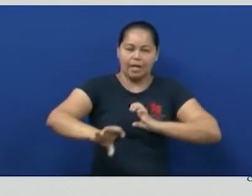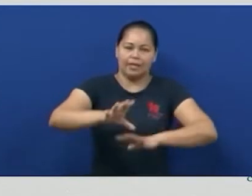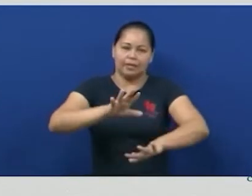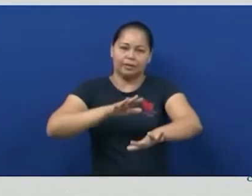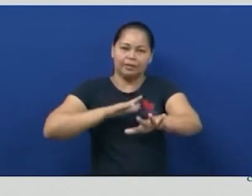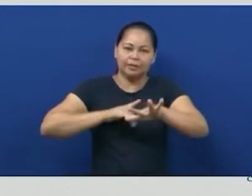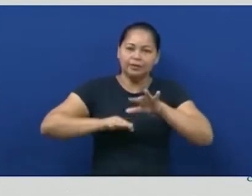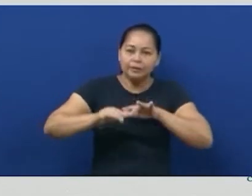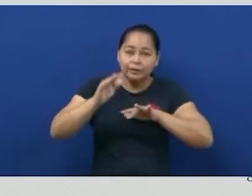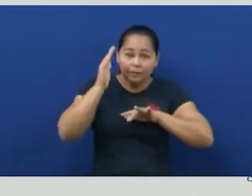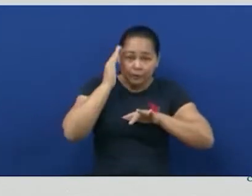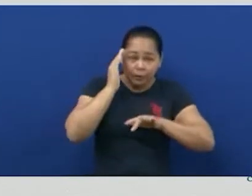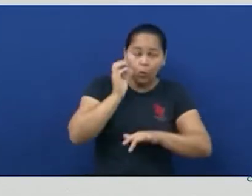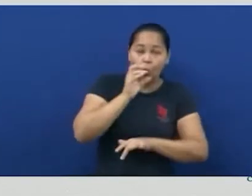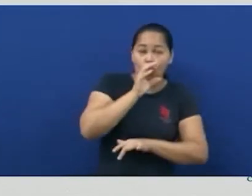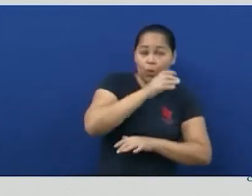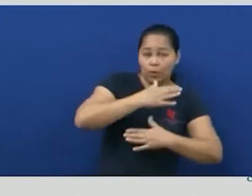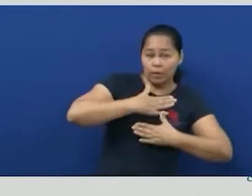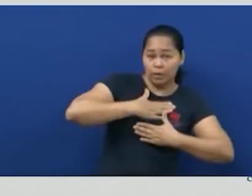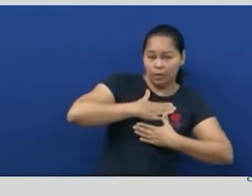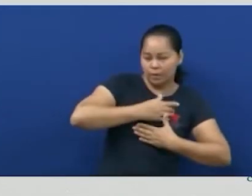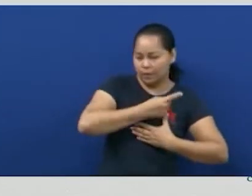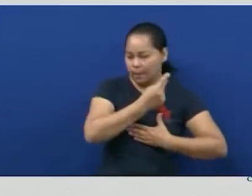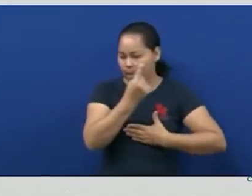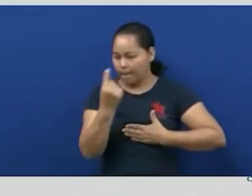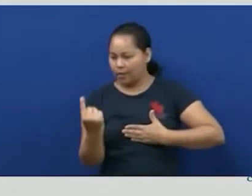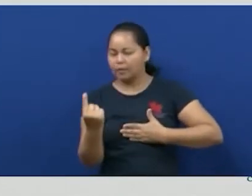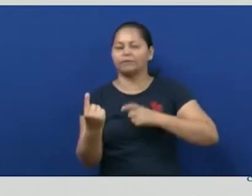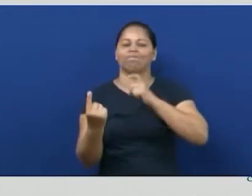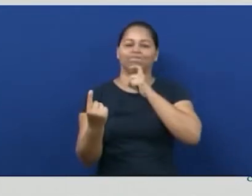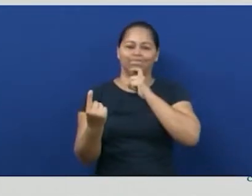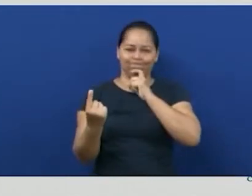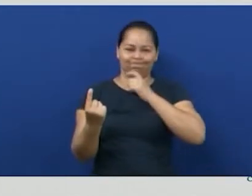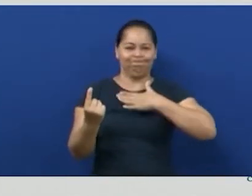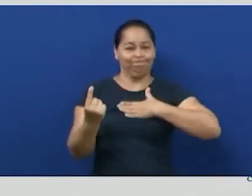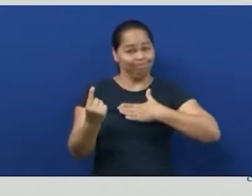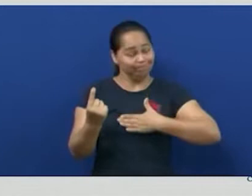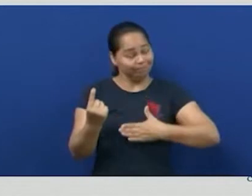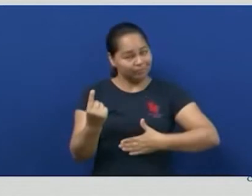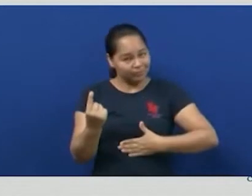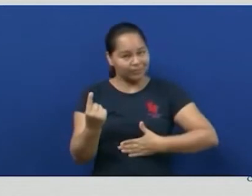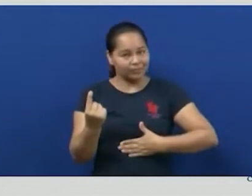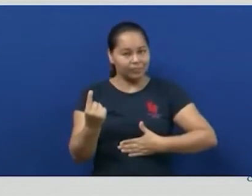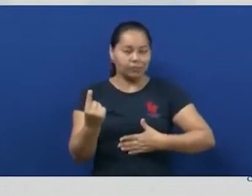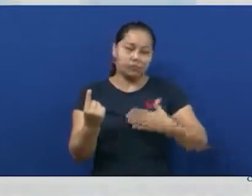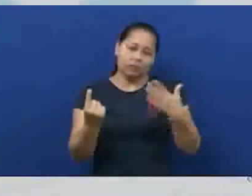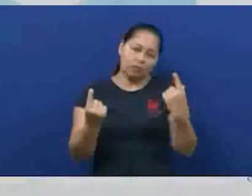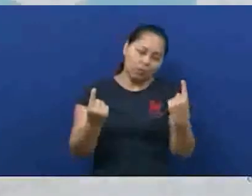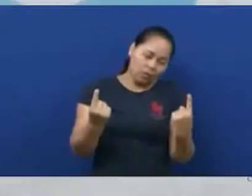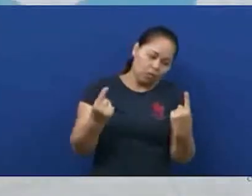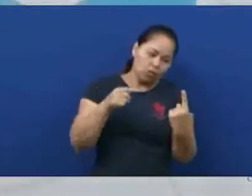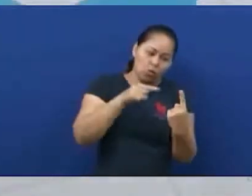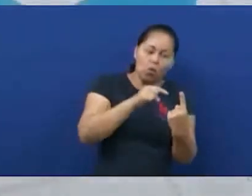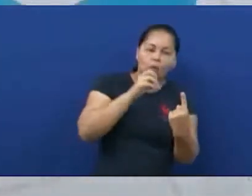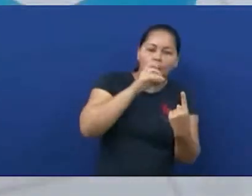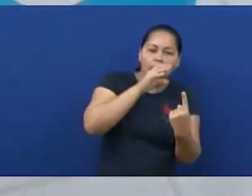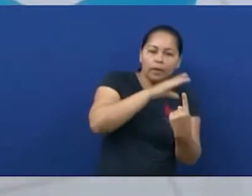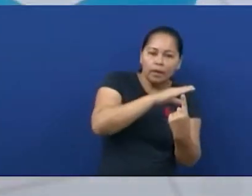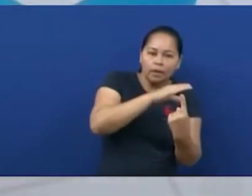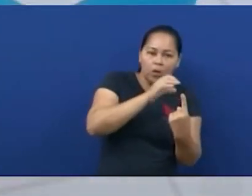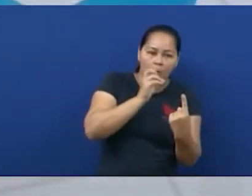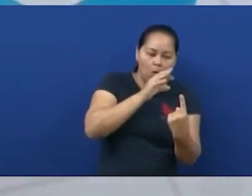do corpo quente para o corpo frio. Ou melhor, de um corpo de